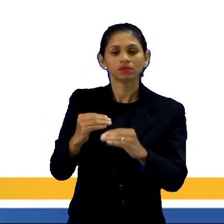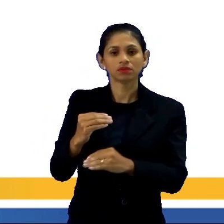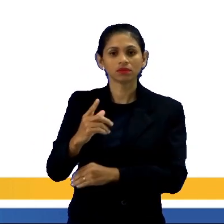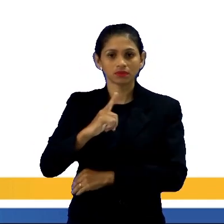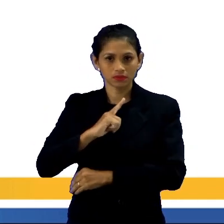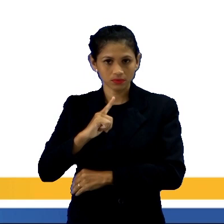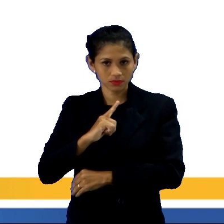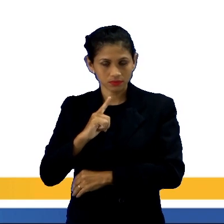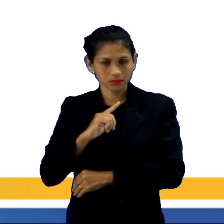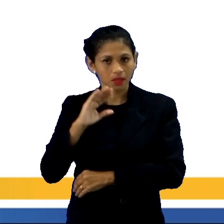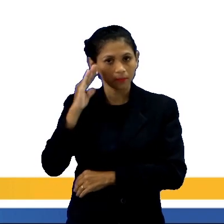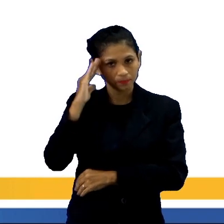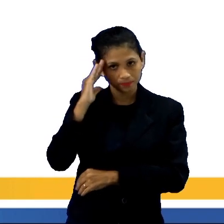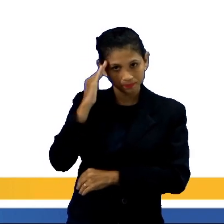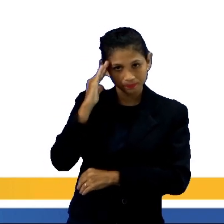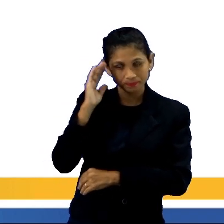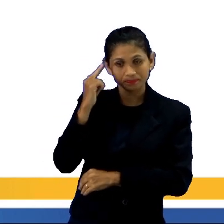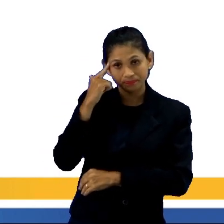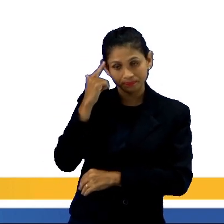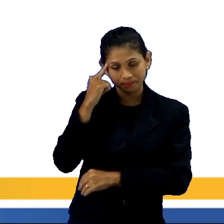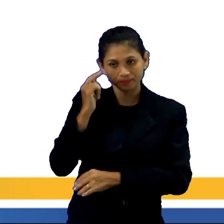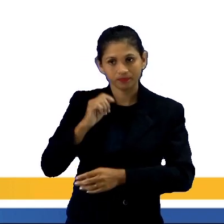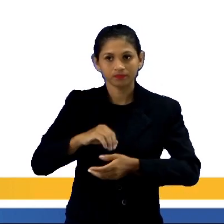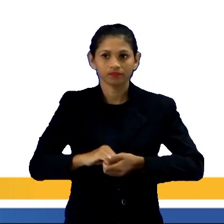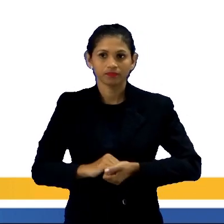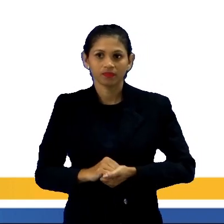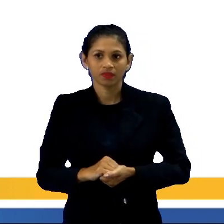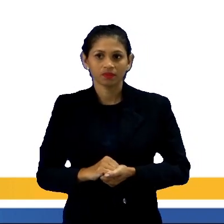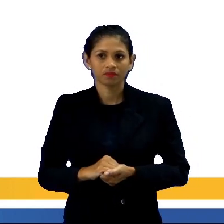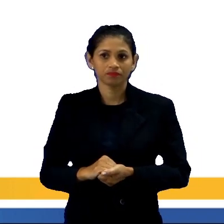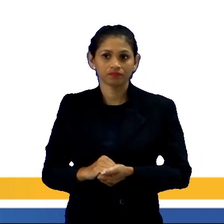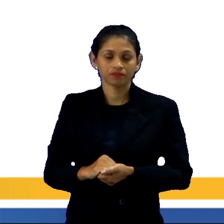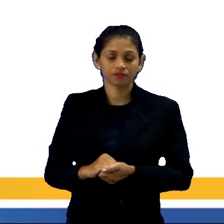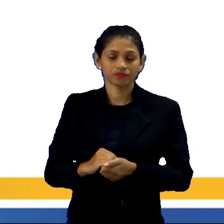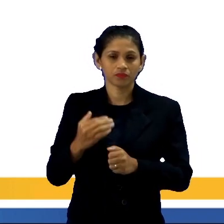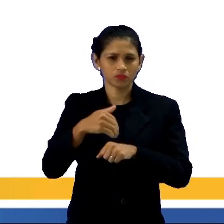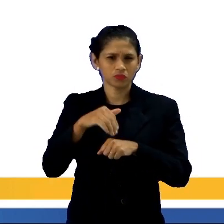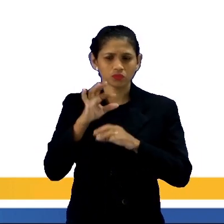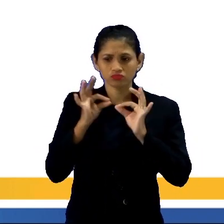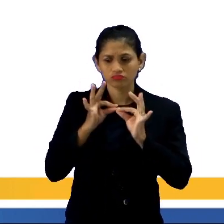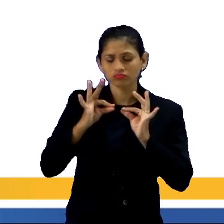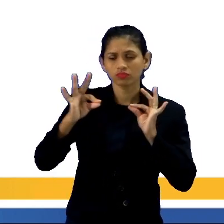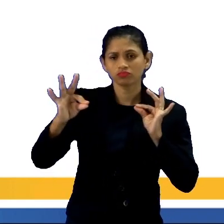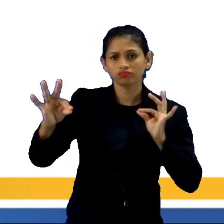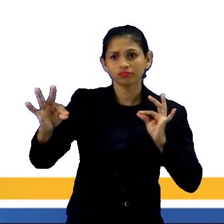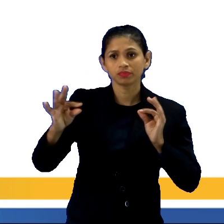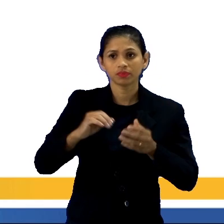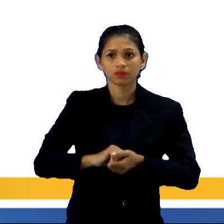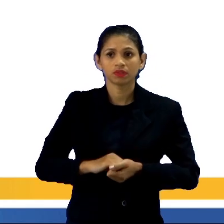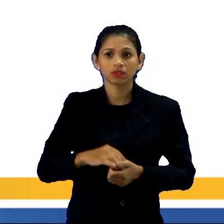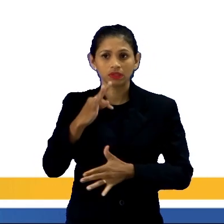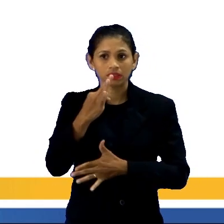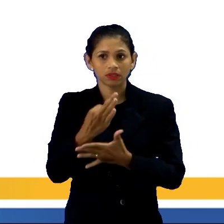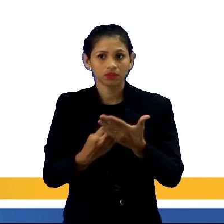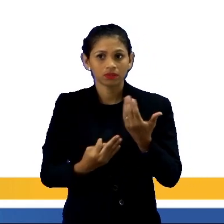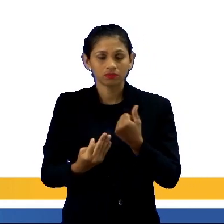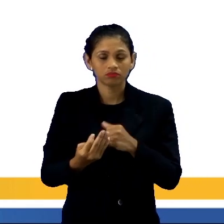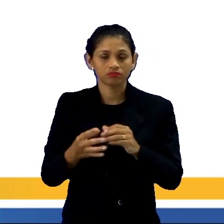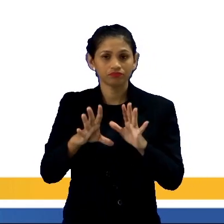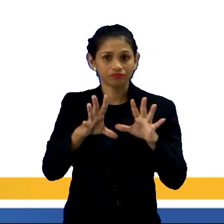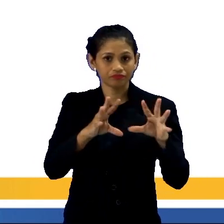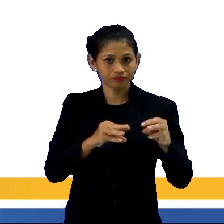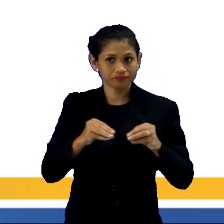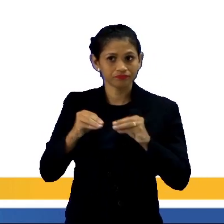já era uma utopia, com certeza ficou muito, mas muito distante. Gente, esse texto foi retirado do jornal